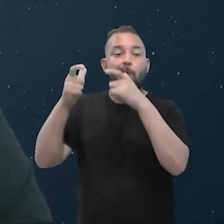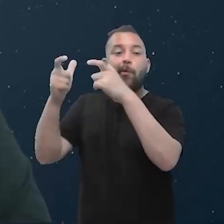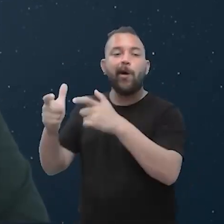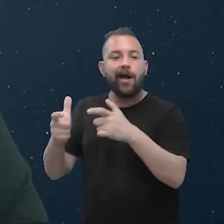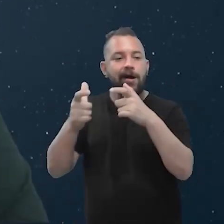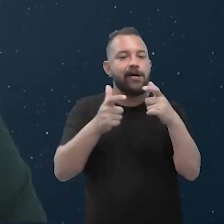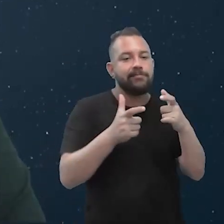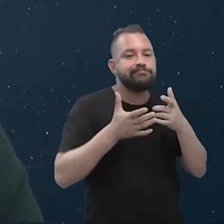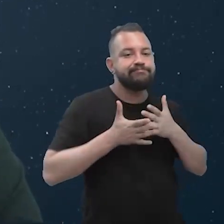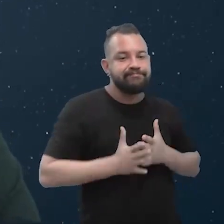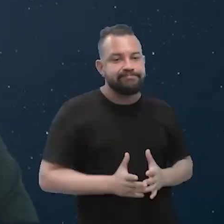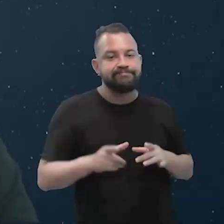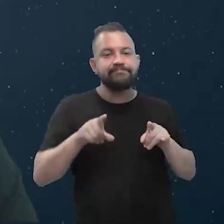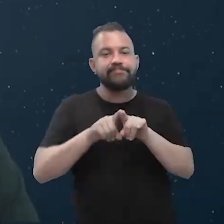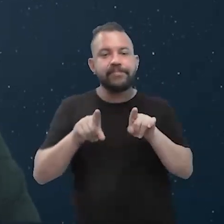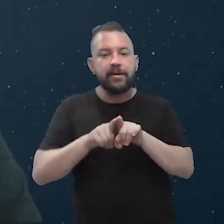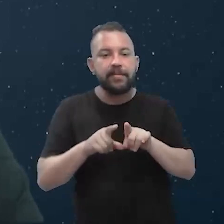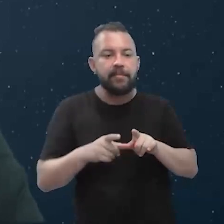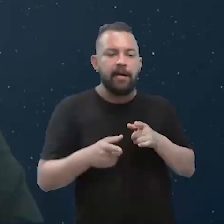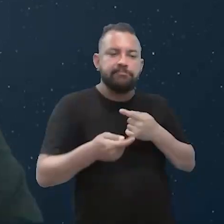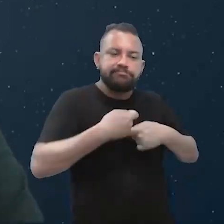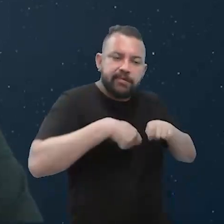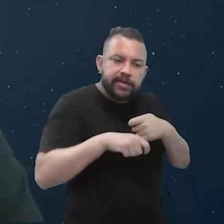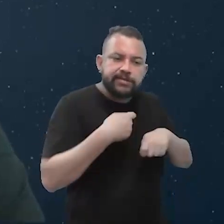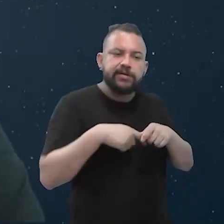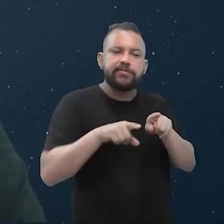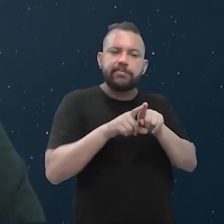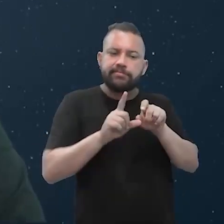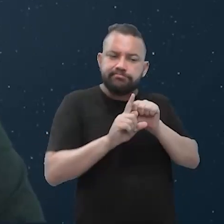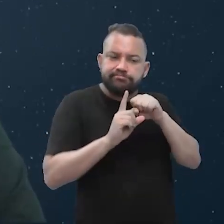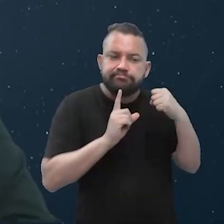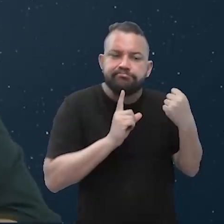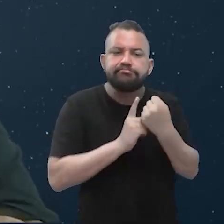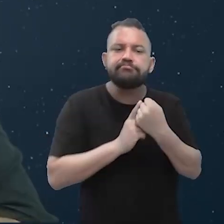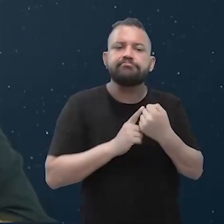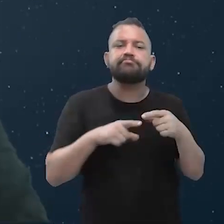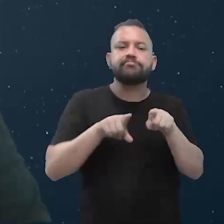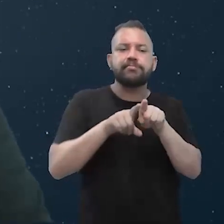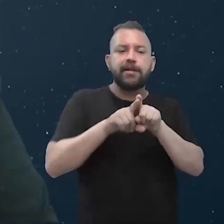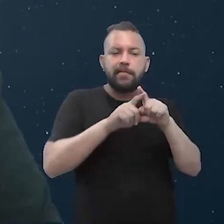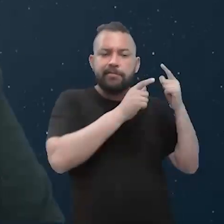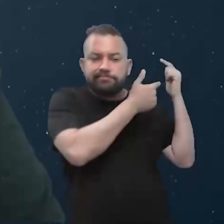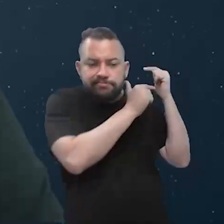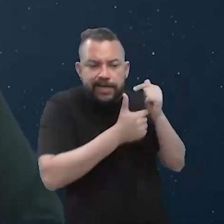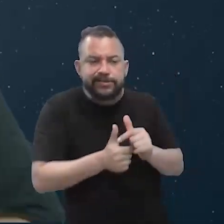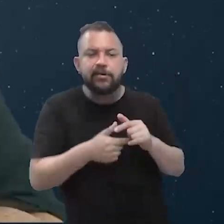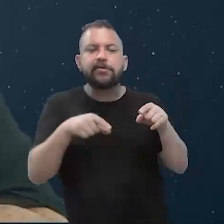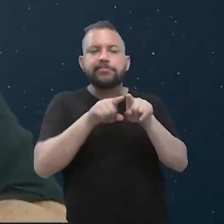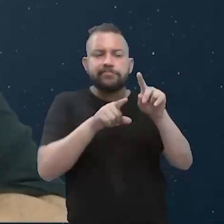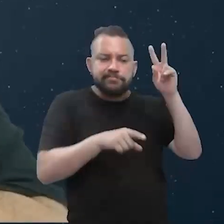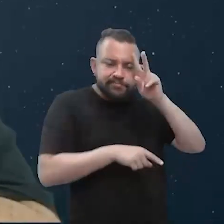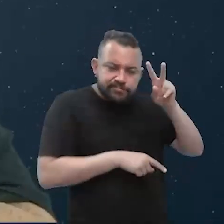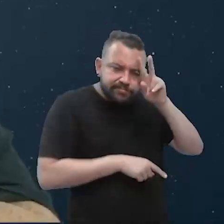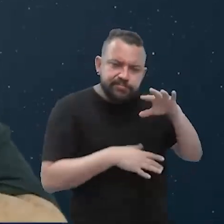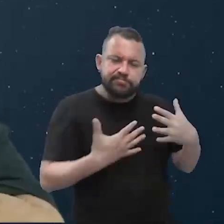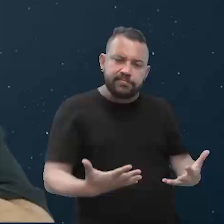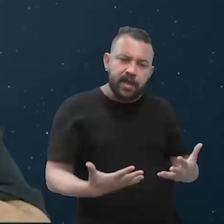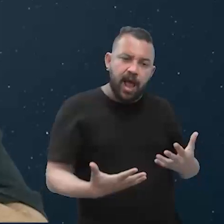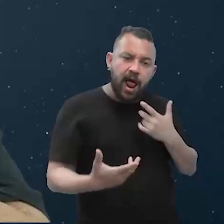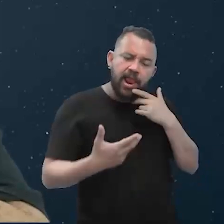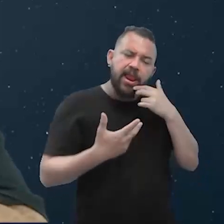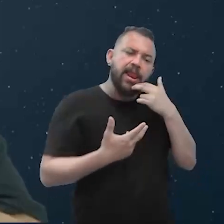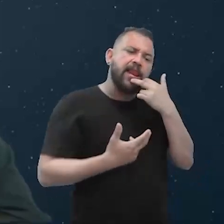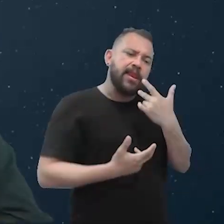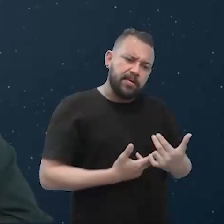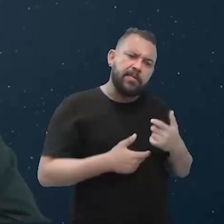geográficas, né? As questões também econômicas, sociais, né? A questão histórica. Então isso faz com que a língua